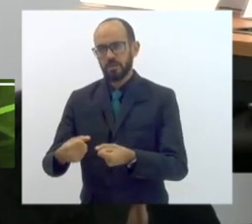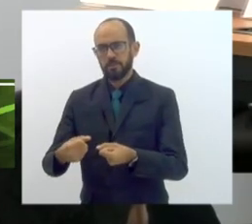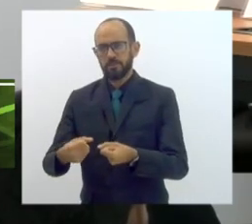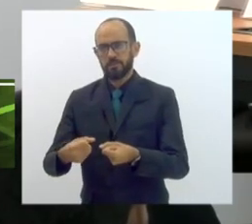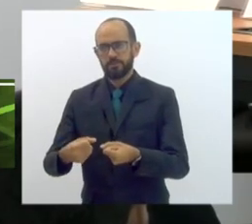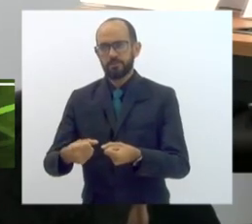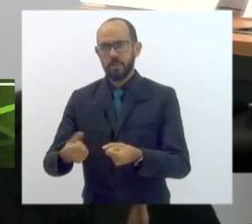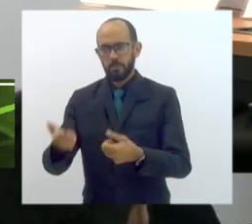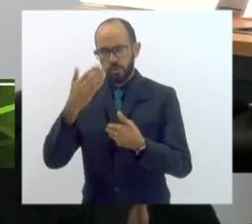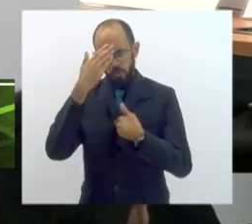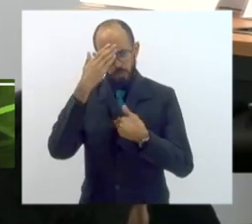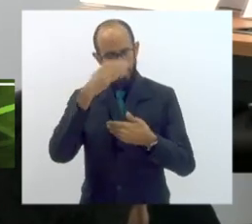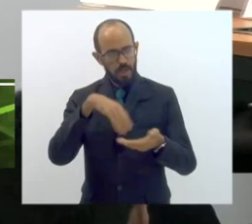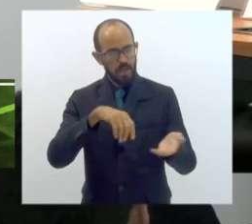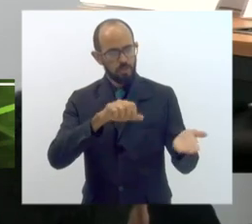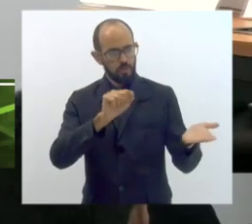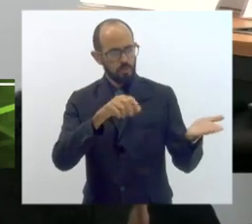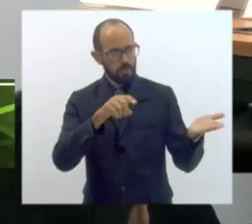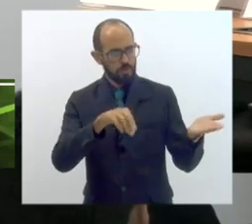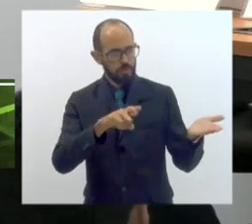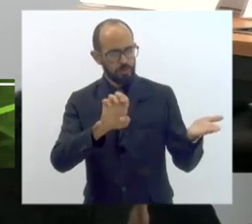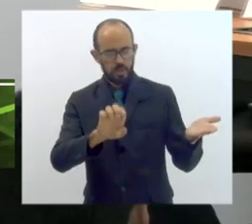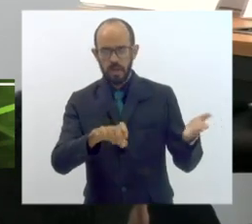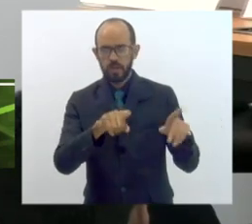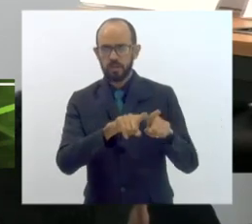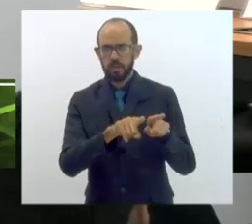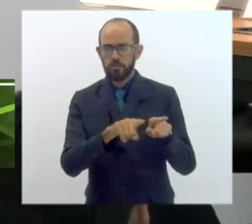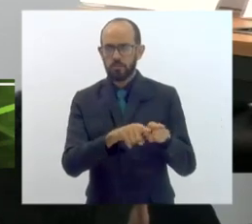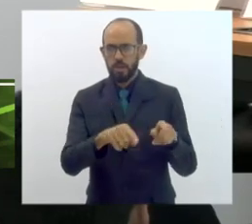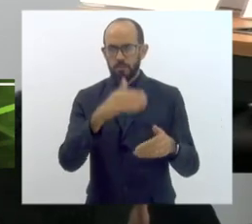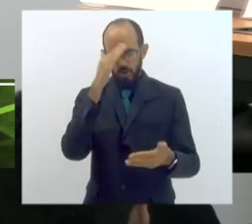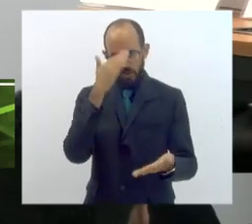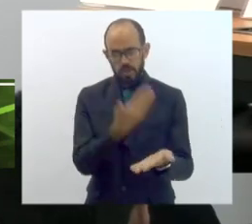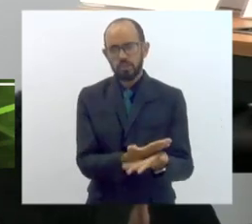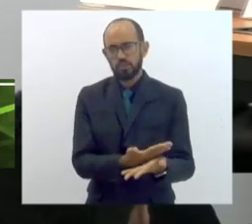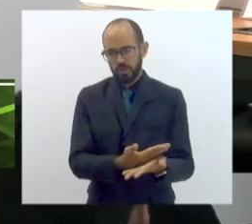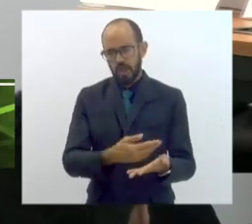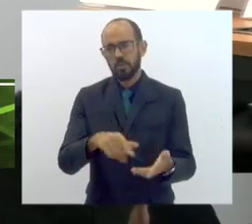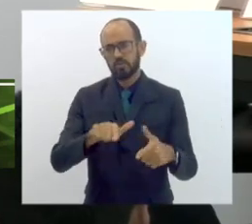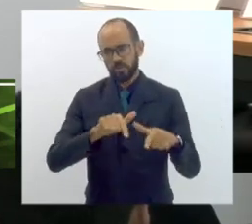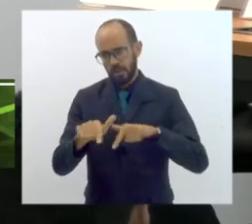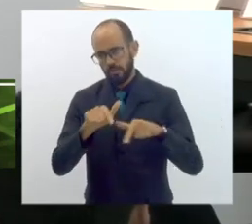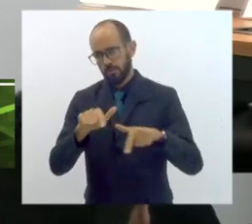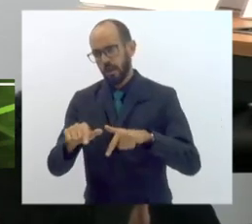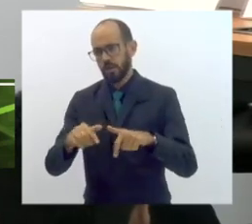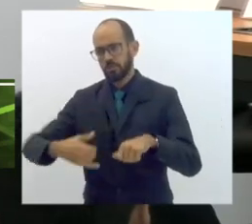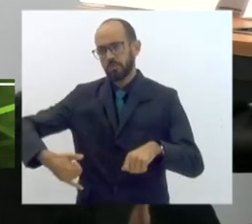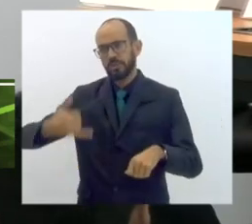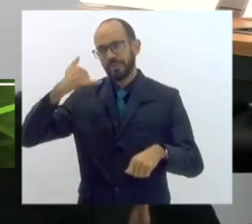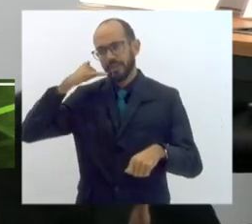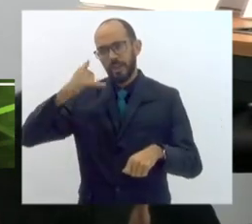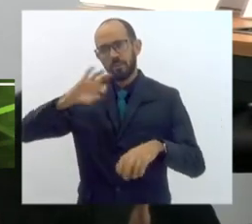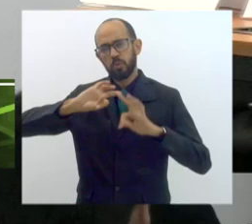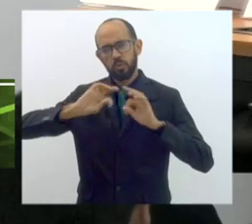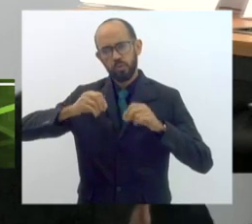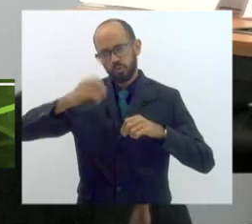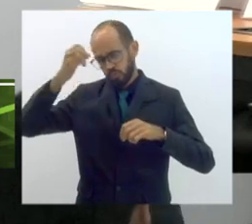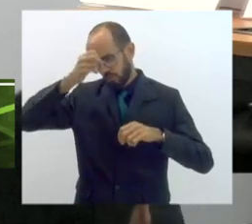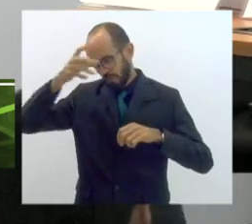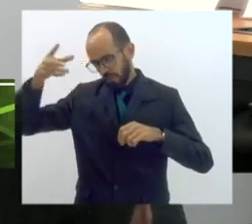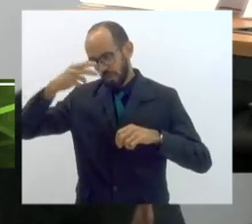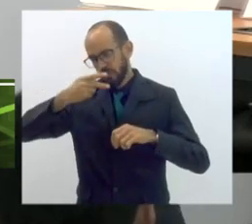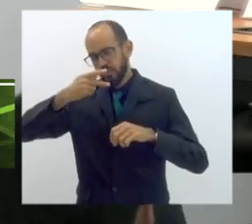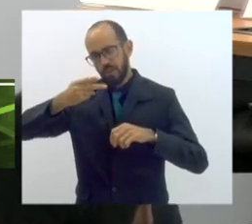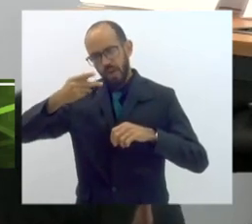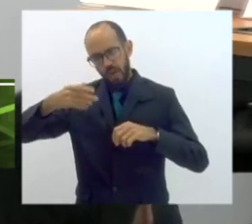André Português, ele precisou sair, por acreditar no trabalho, por fazer essa intervenção, por ligar para os prefeitos, por falar vem, por